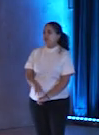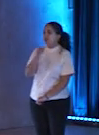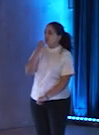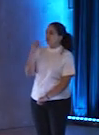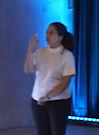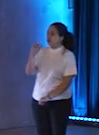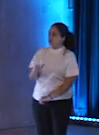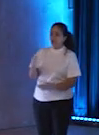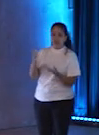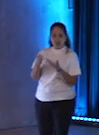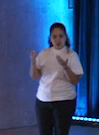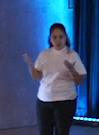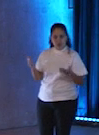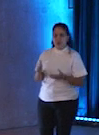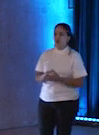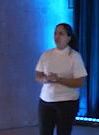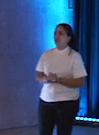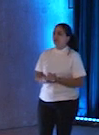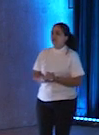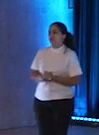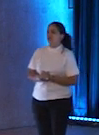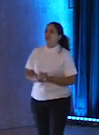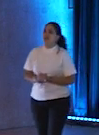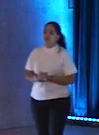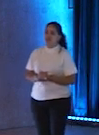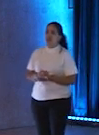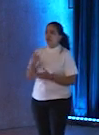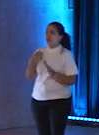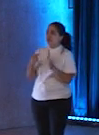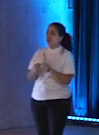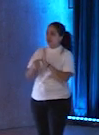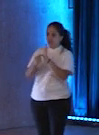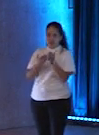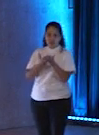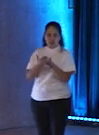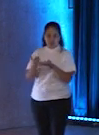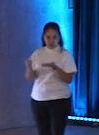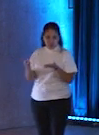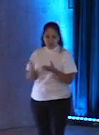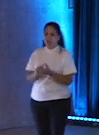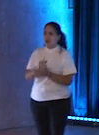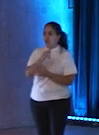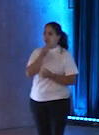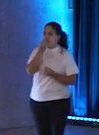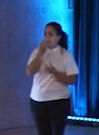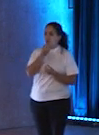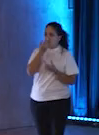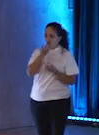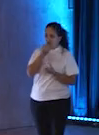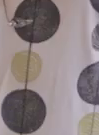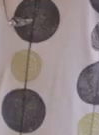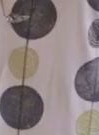Boa tarde a todos. Vou começar a minha apresentação justamente a partir do poema do